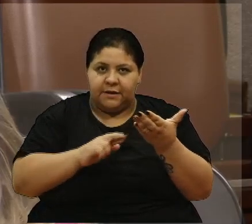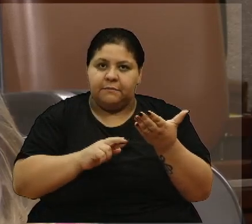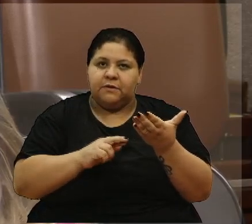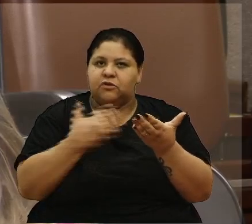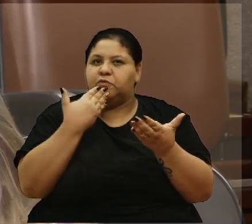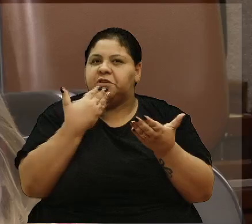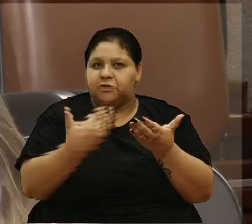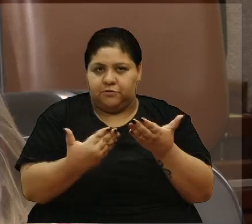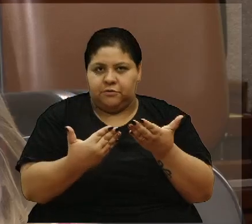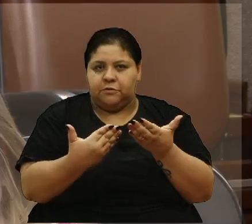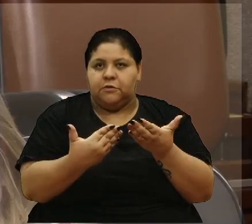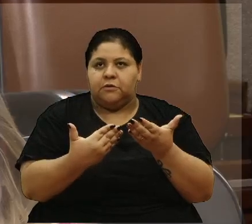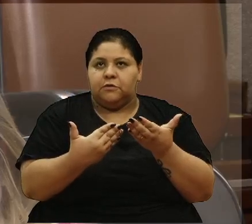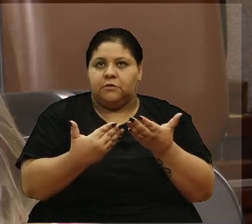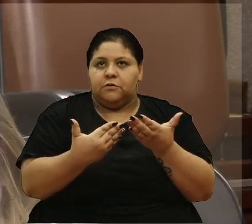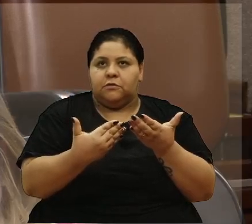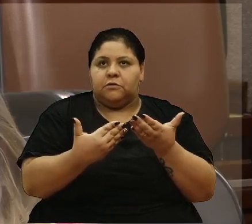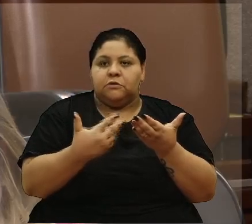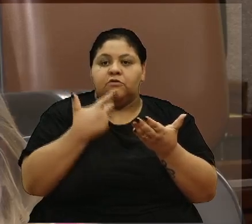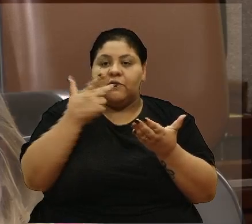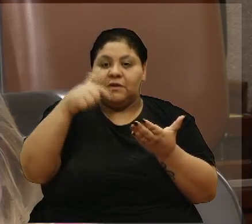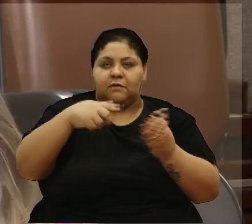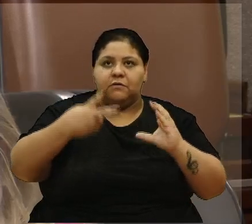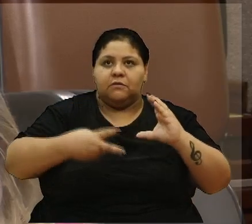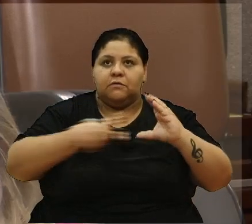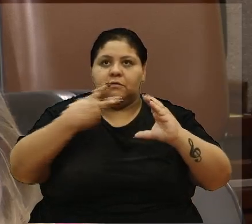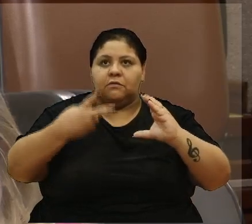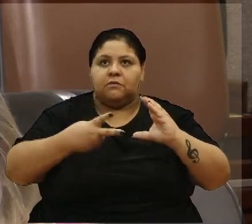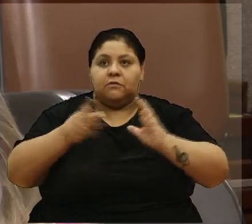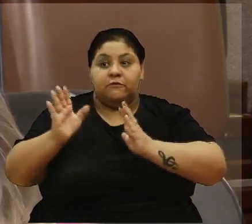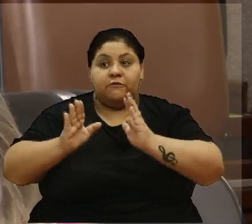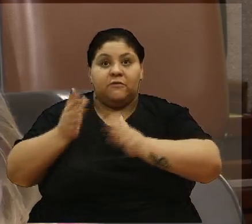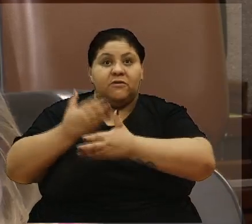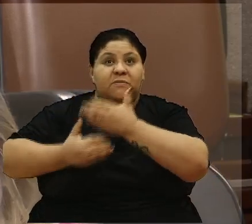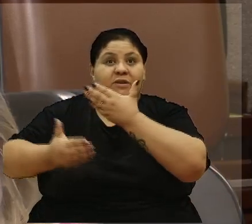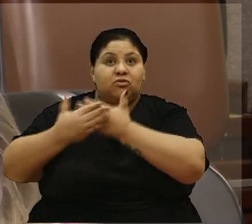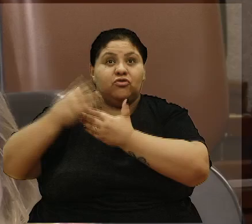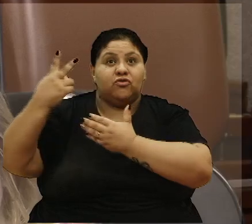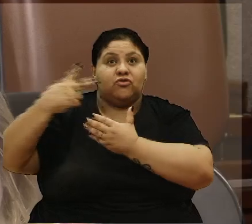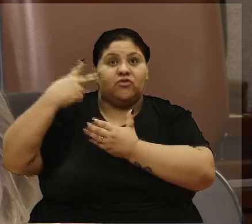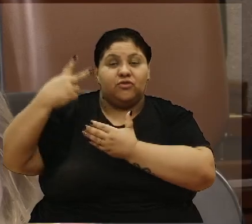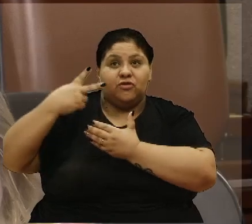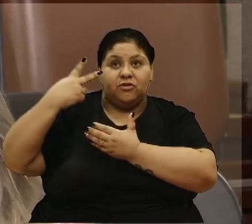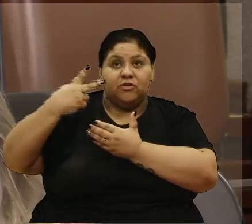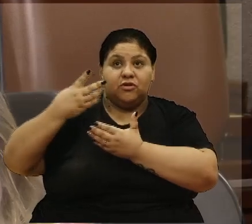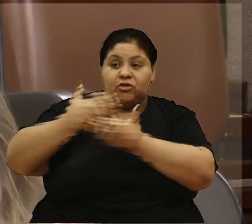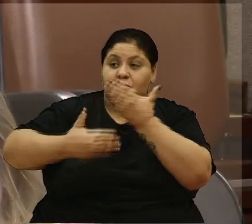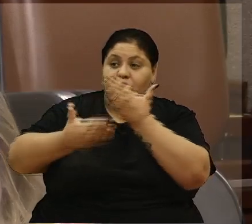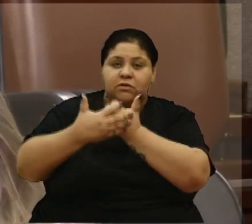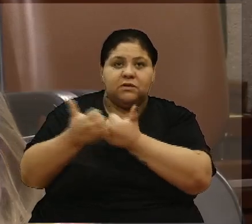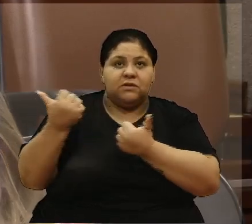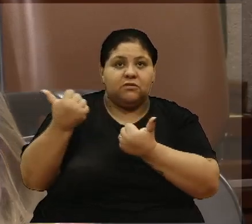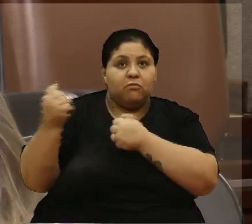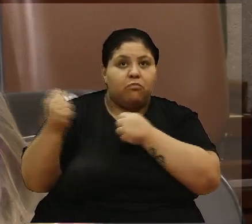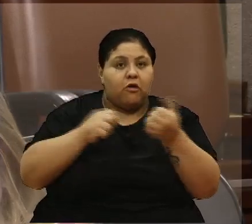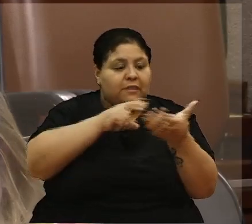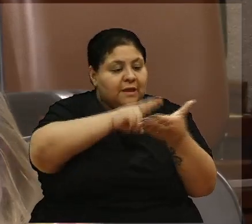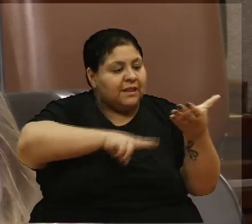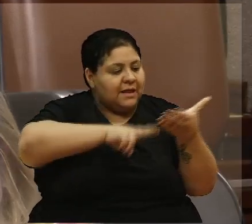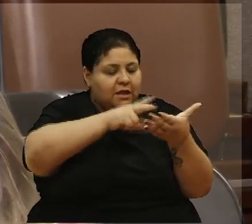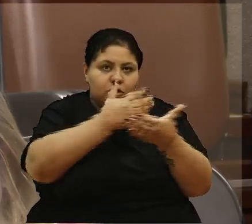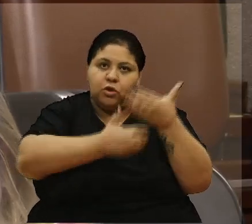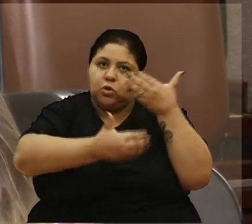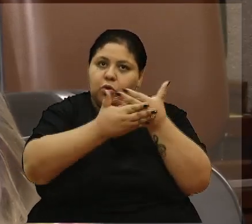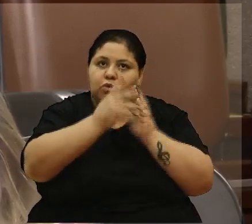vereadoras, quando são aportados aqui na Câmara, eles ficam acessíveis para todos os vereadores e toda a assessoria, todos os